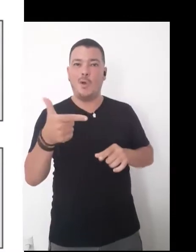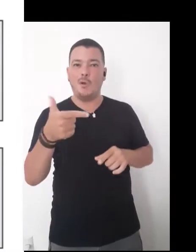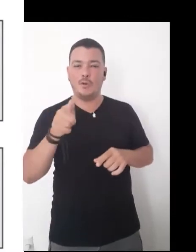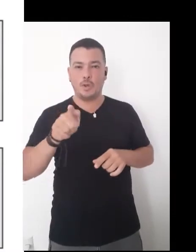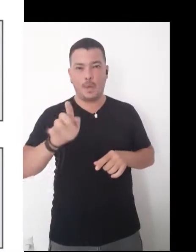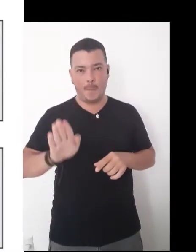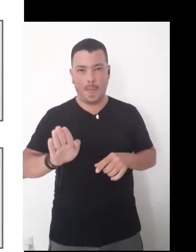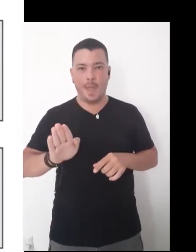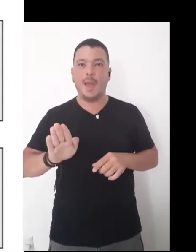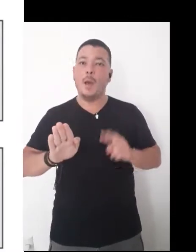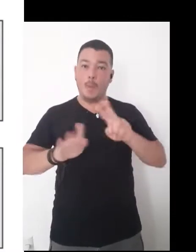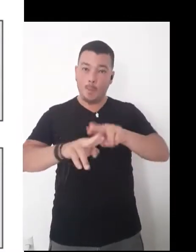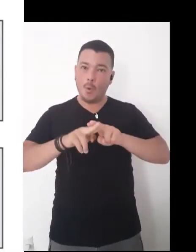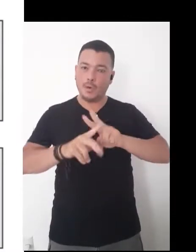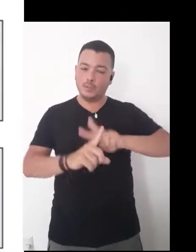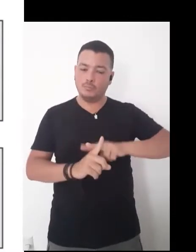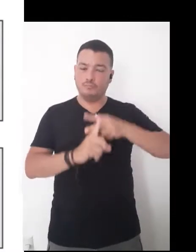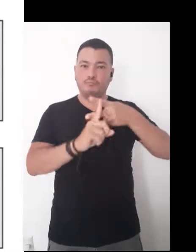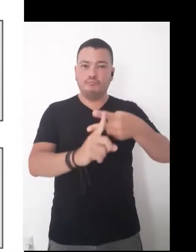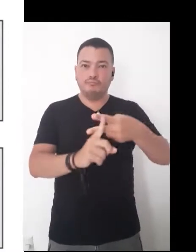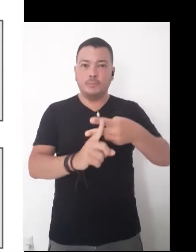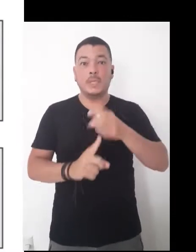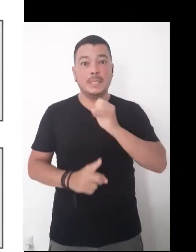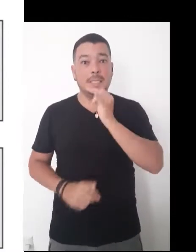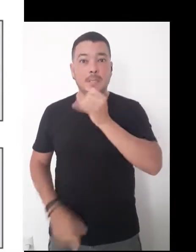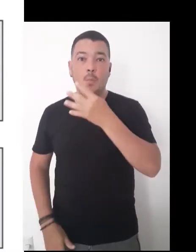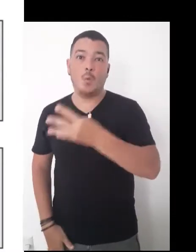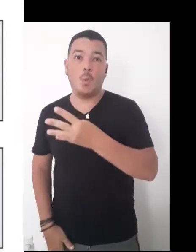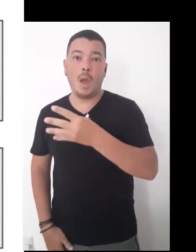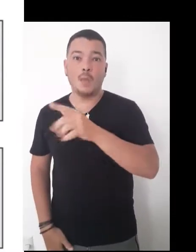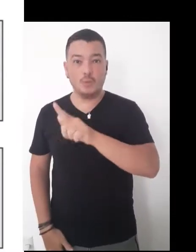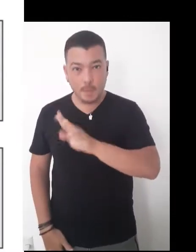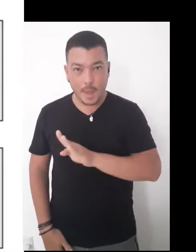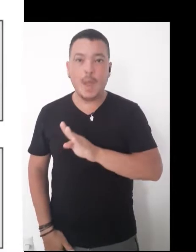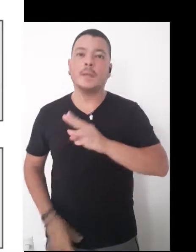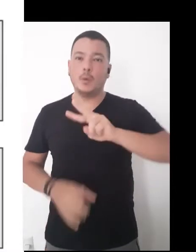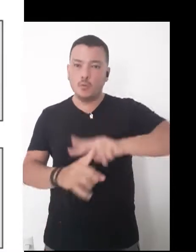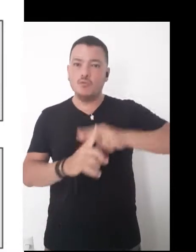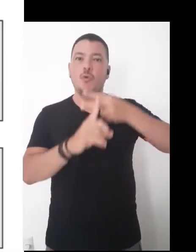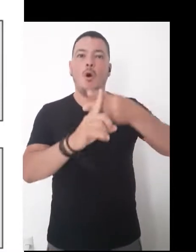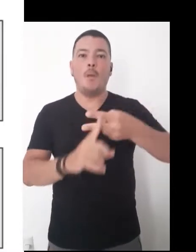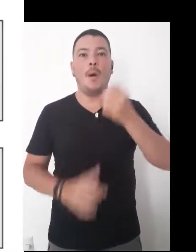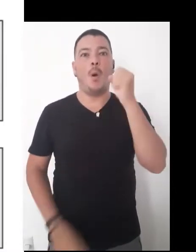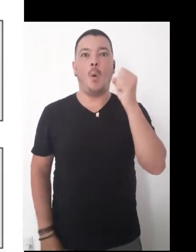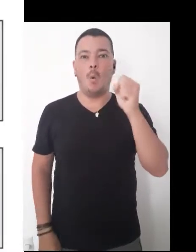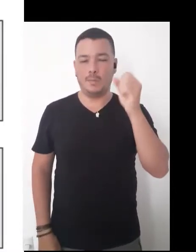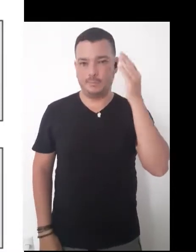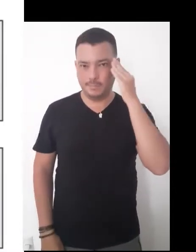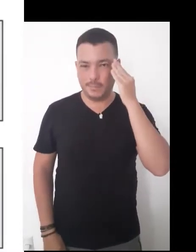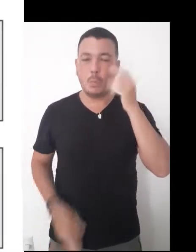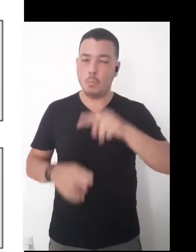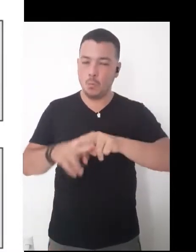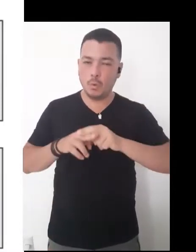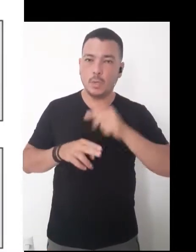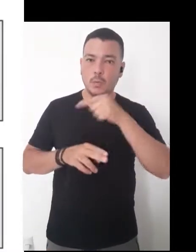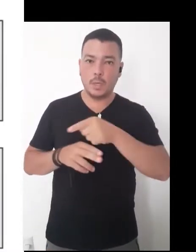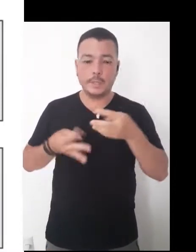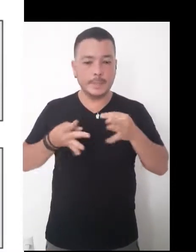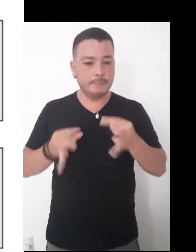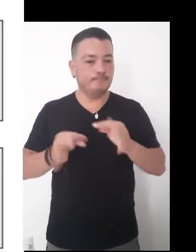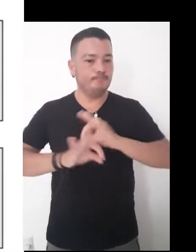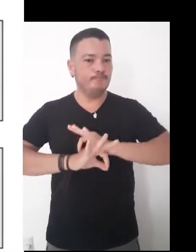eu duplico, quadruplico se for quad channel e assim por diante. Então essa tecnologia incrementou e aumentou